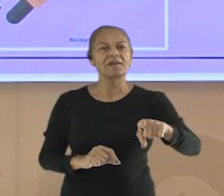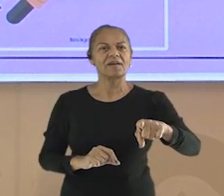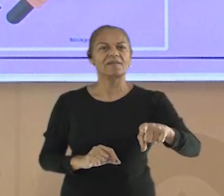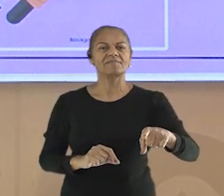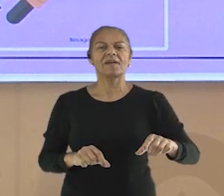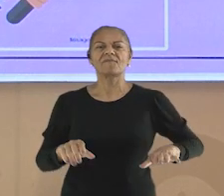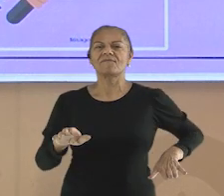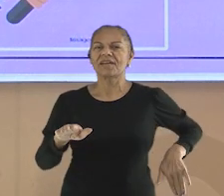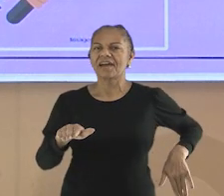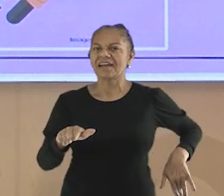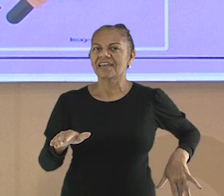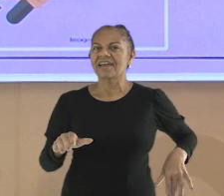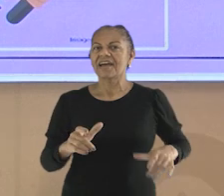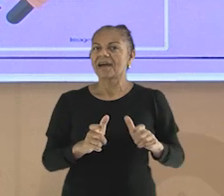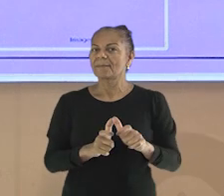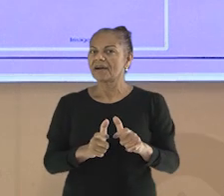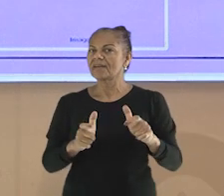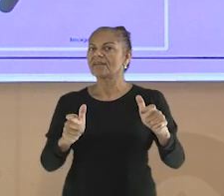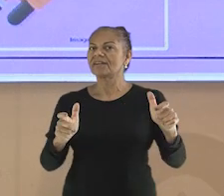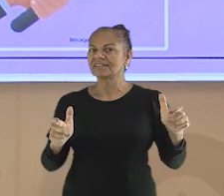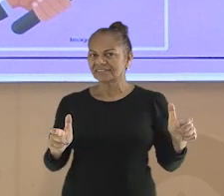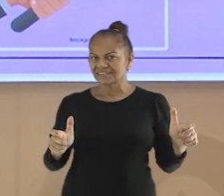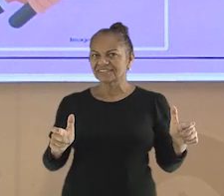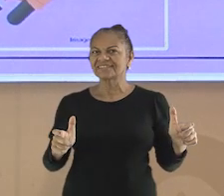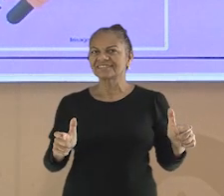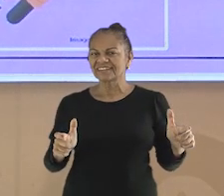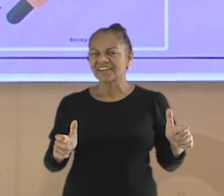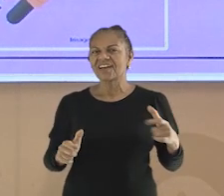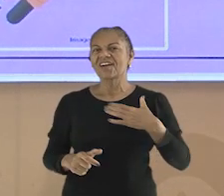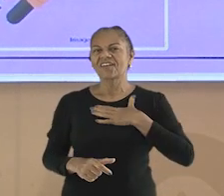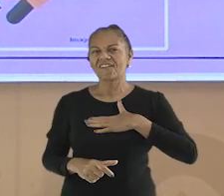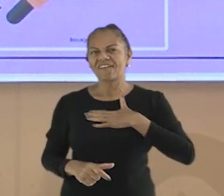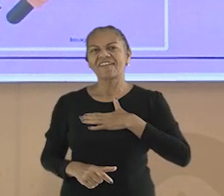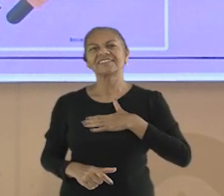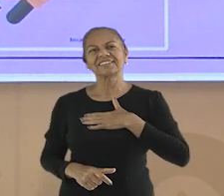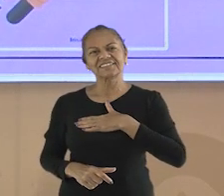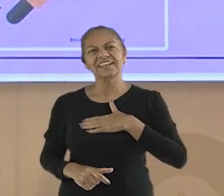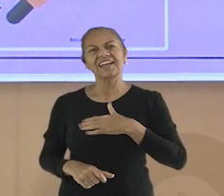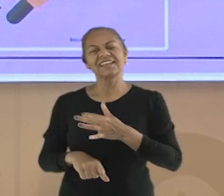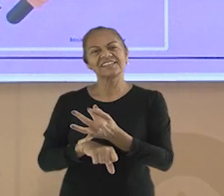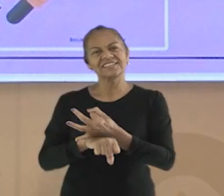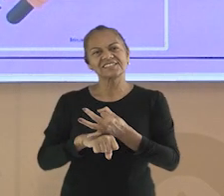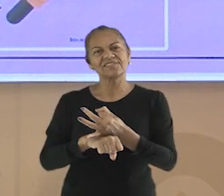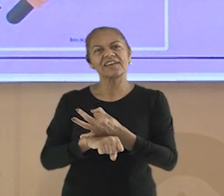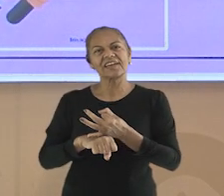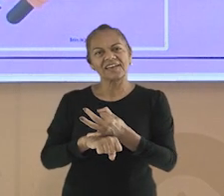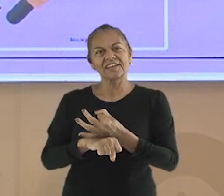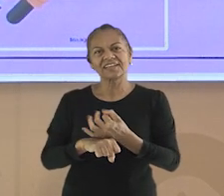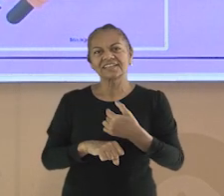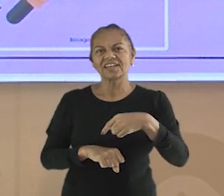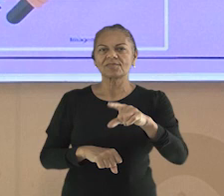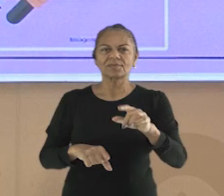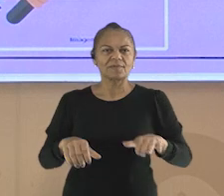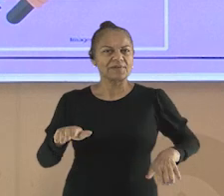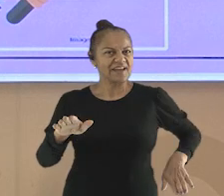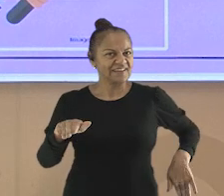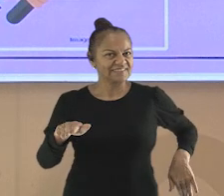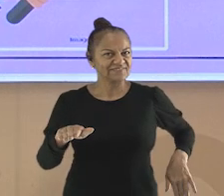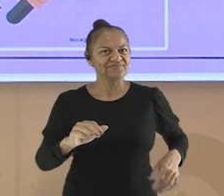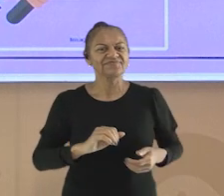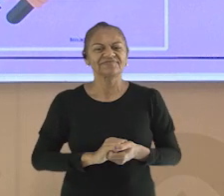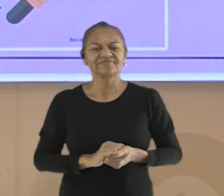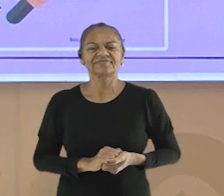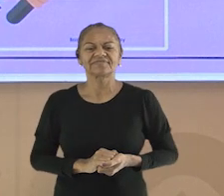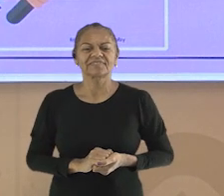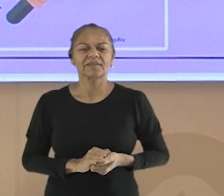sim, eles gostam de ir para a praia, ou seja, o lugar onde as crianças mais gostam de ir nas